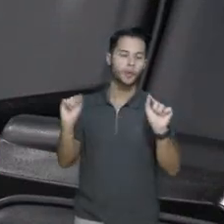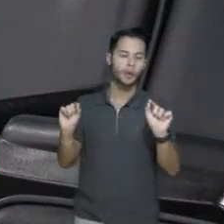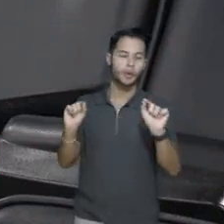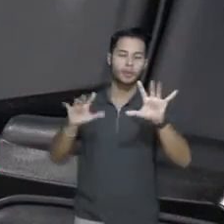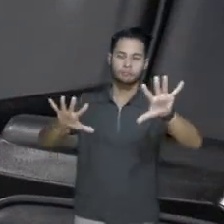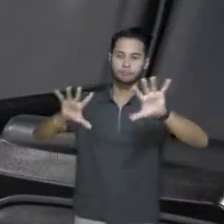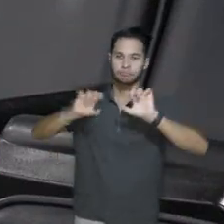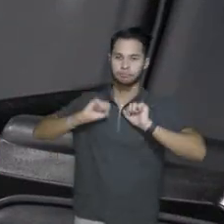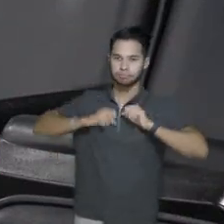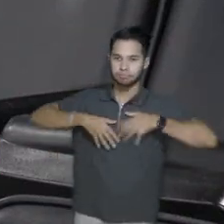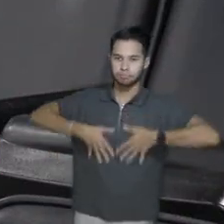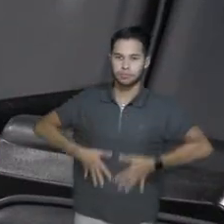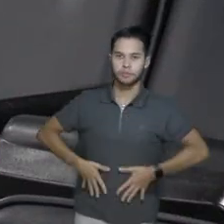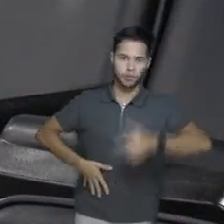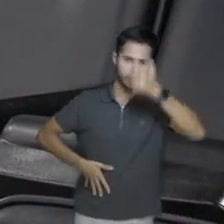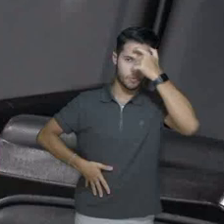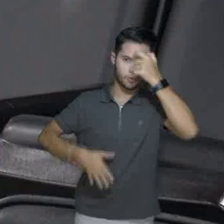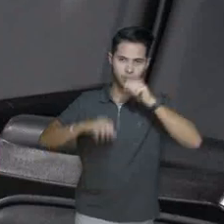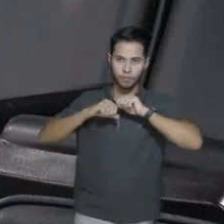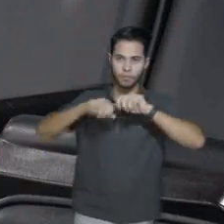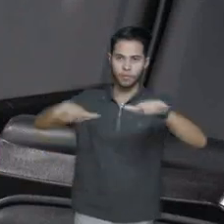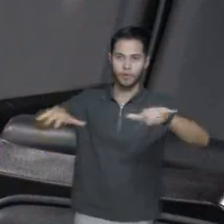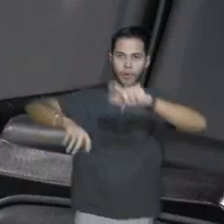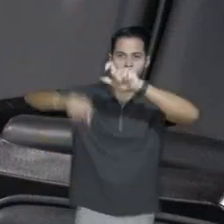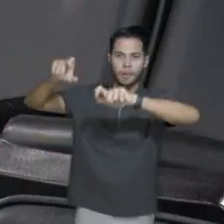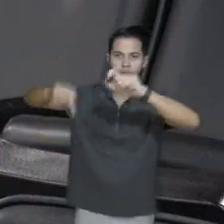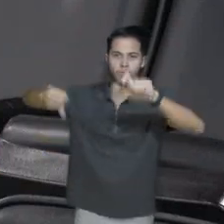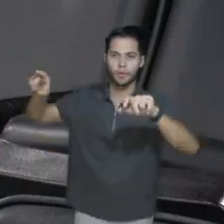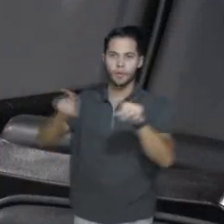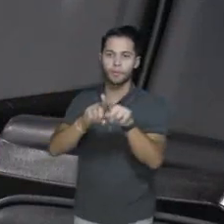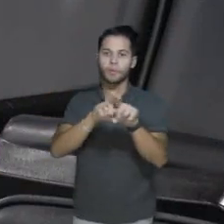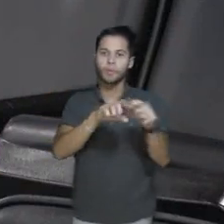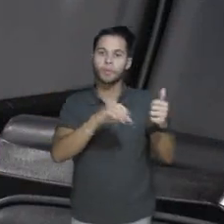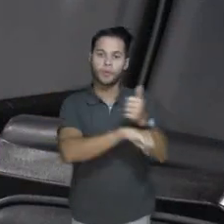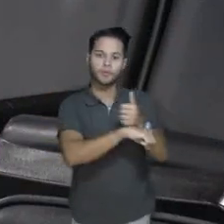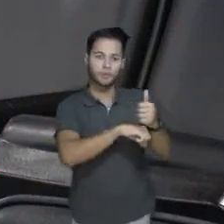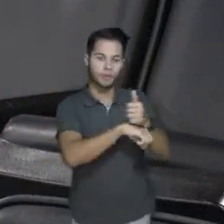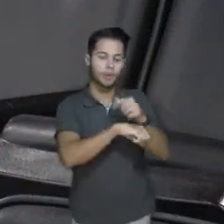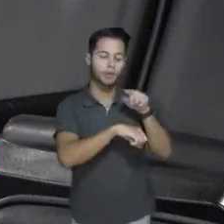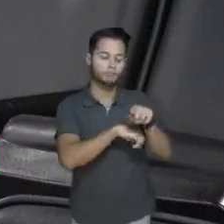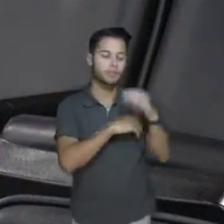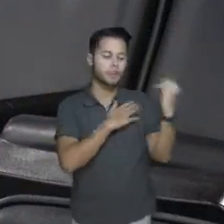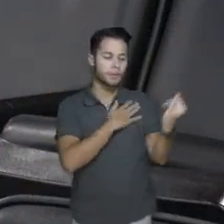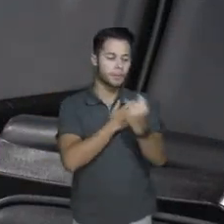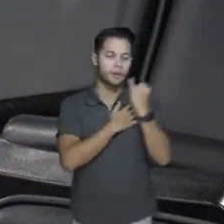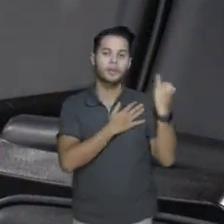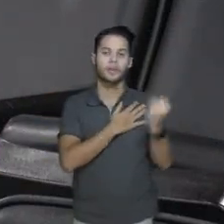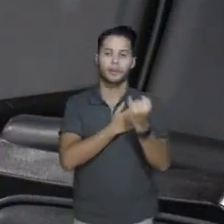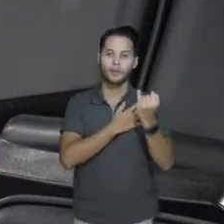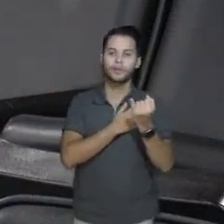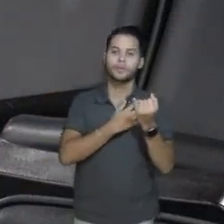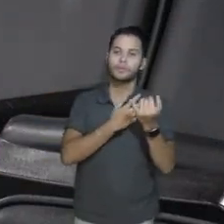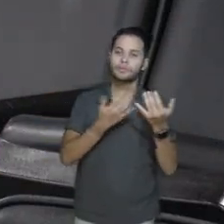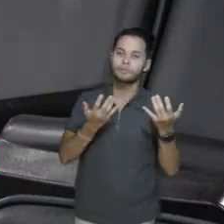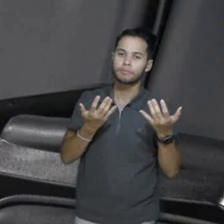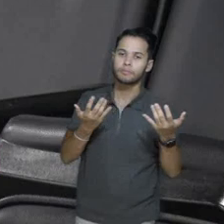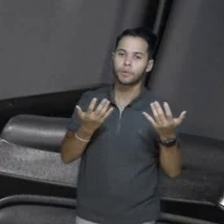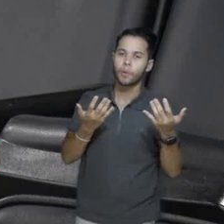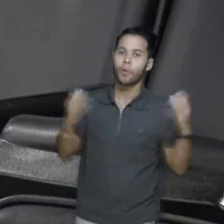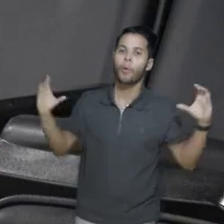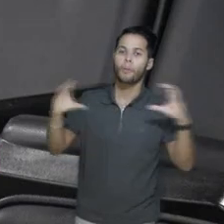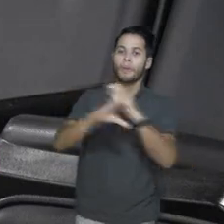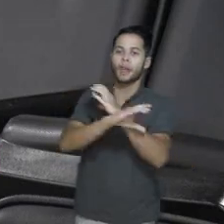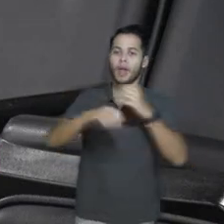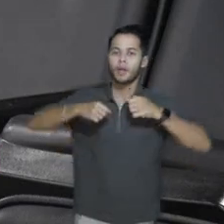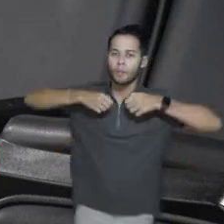mais eh as pessoas os profissionais sobre o quão importante é estar íntegro né E sobre a